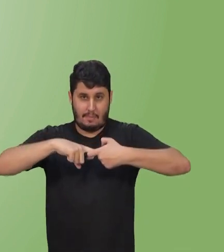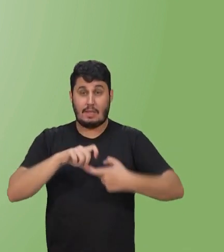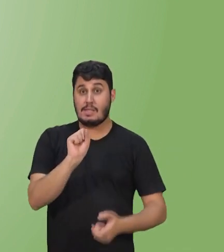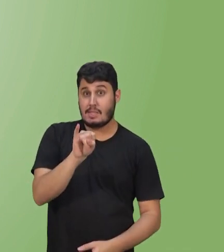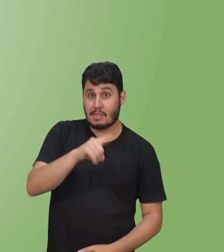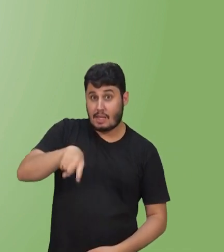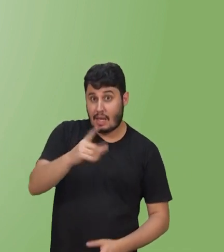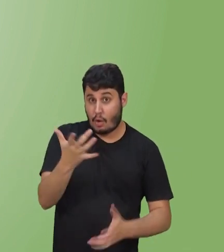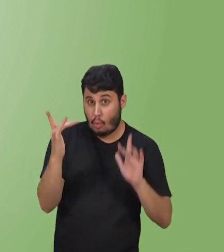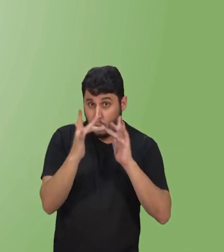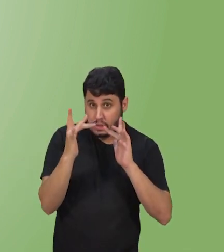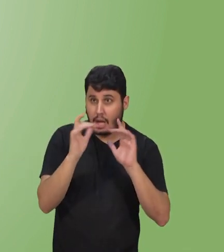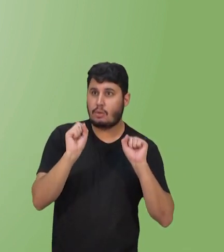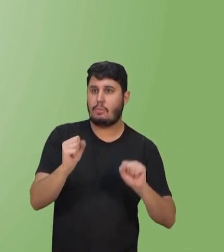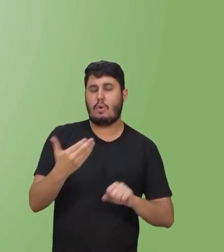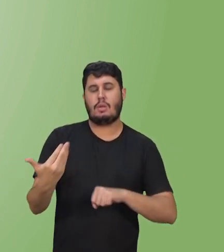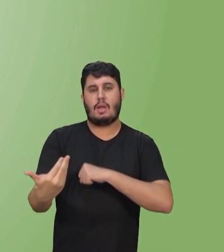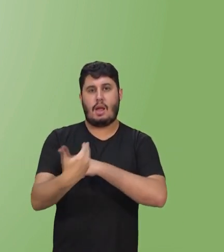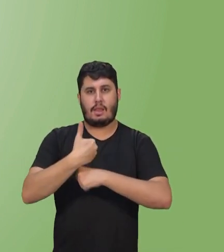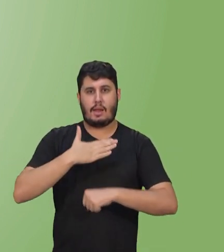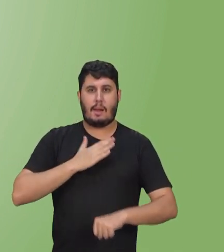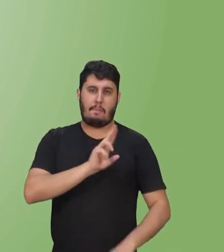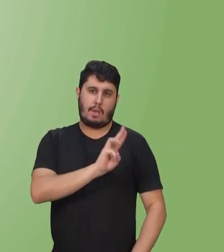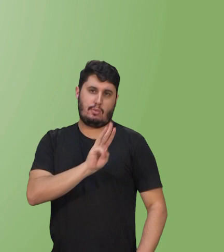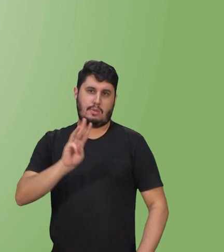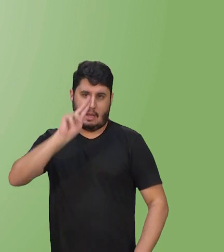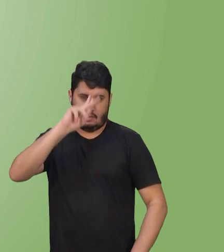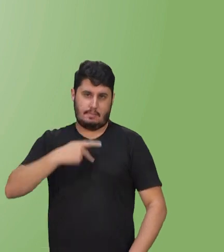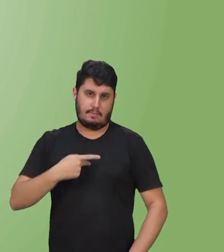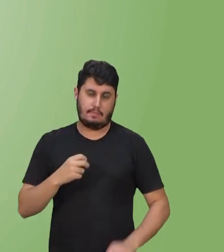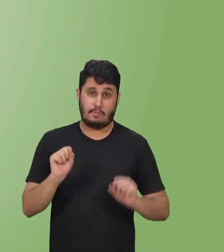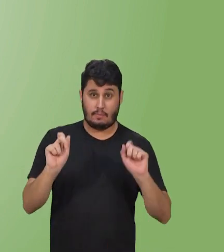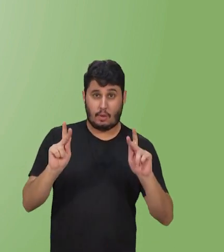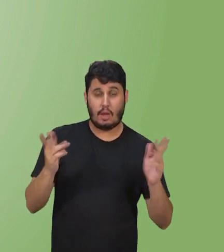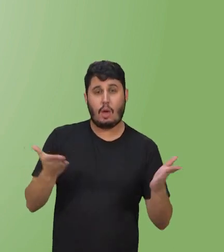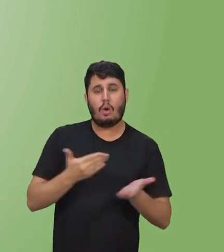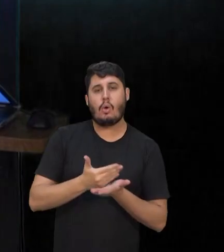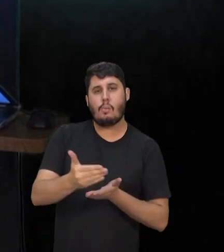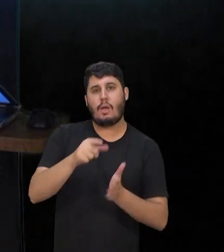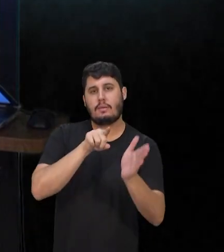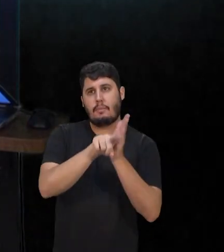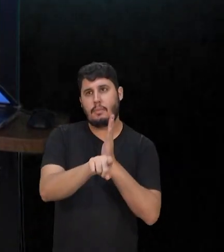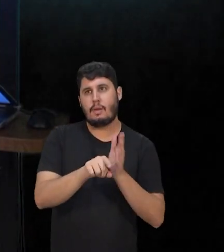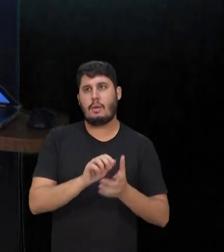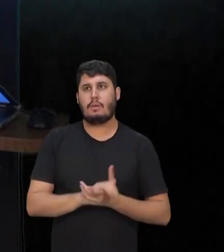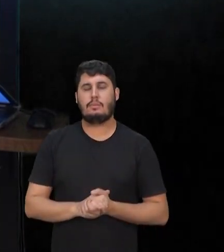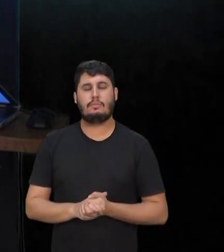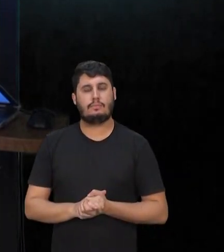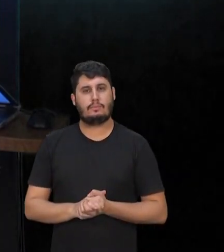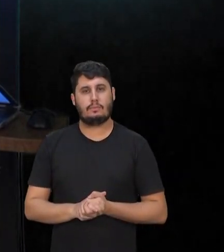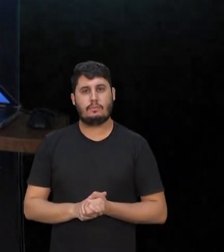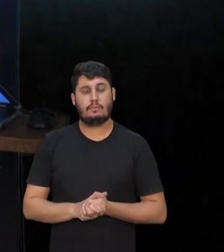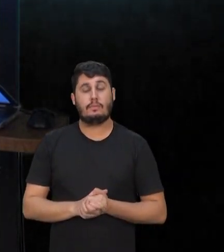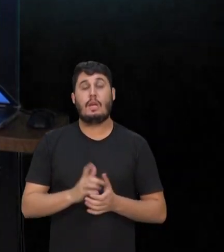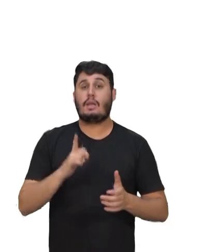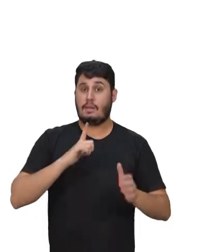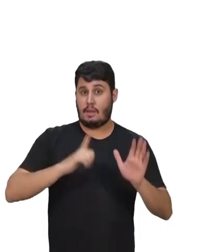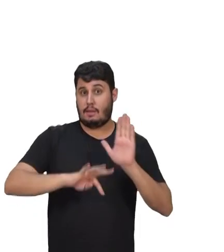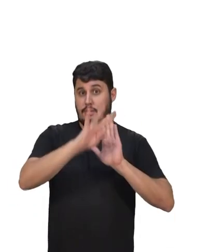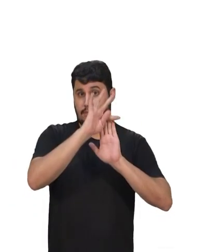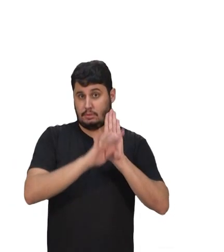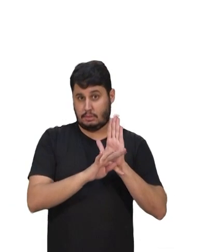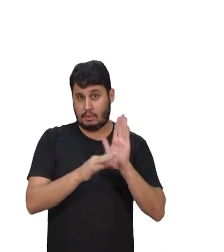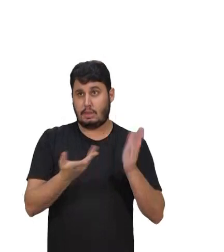entrar no meu site, ok? Então vamos começar as questões. Questão 1. Tinha esse texto aqui. Ele